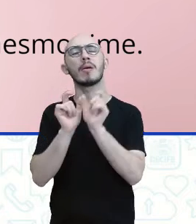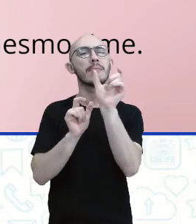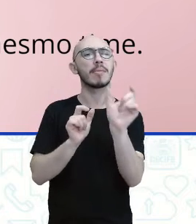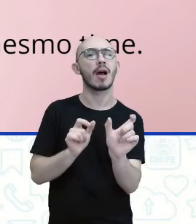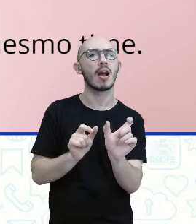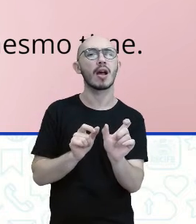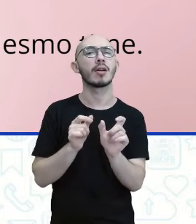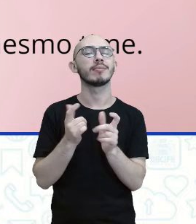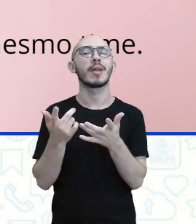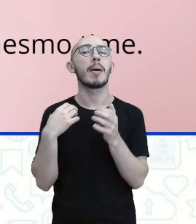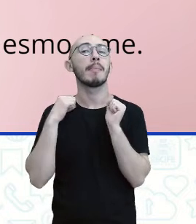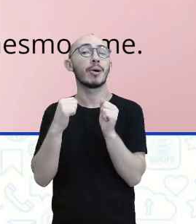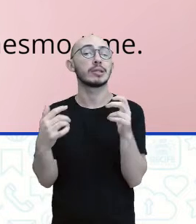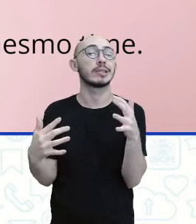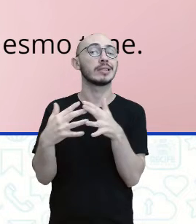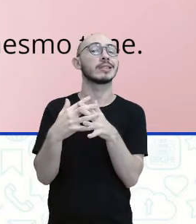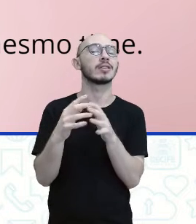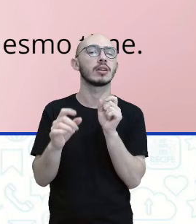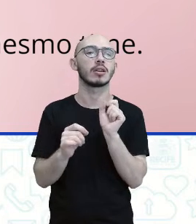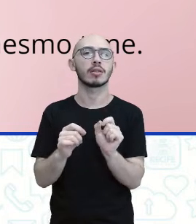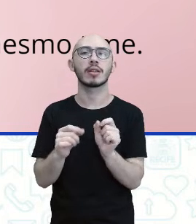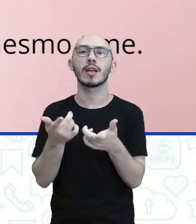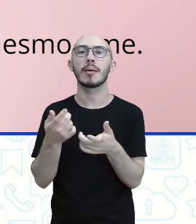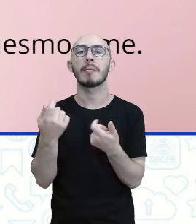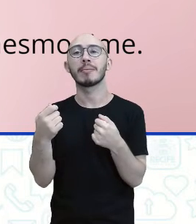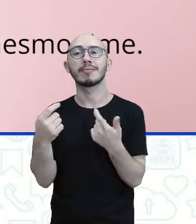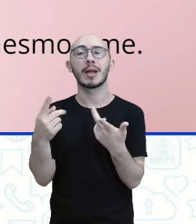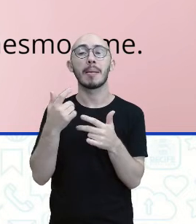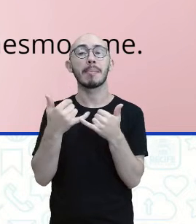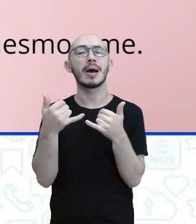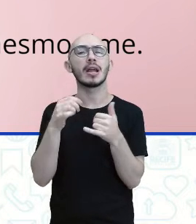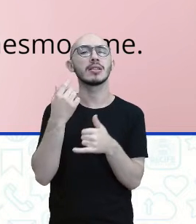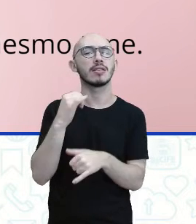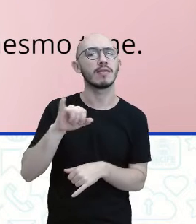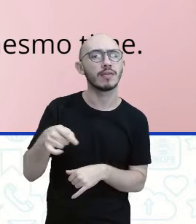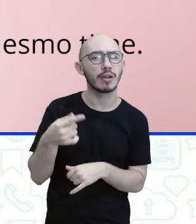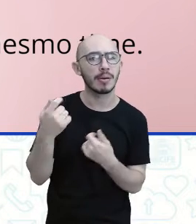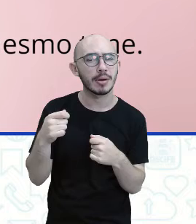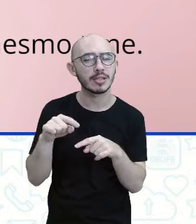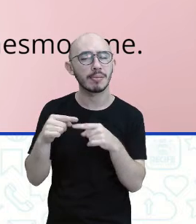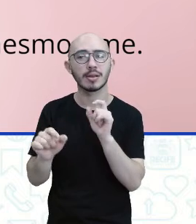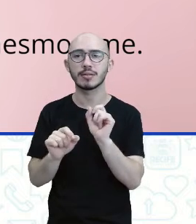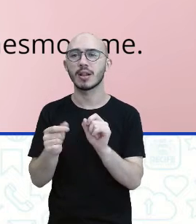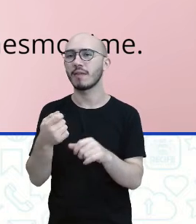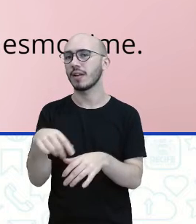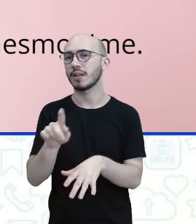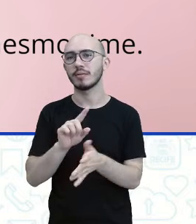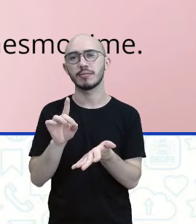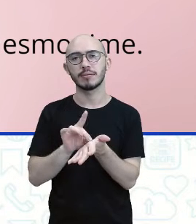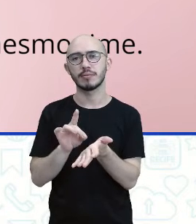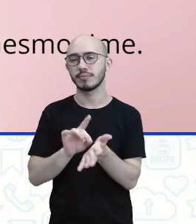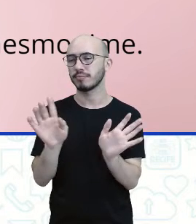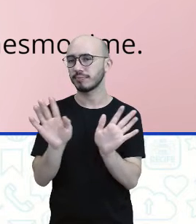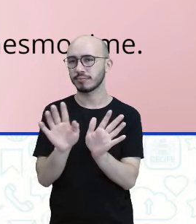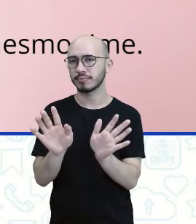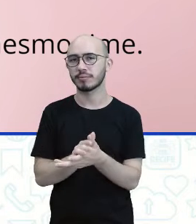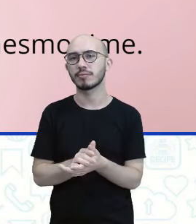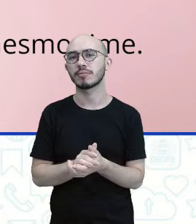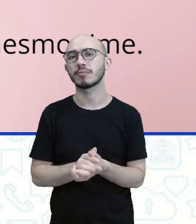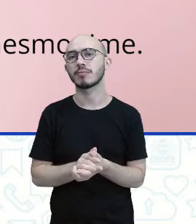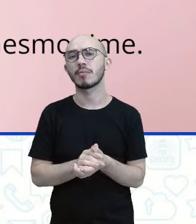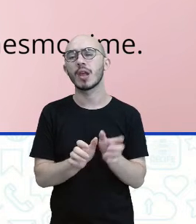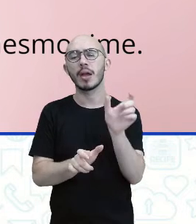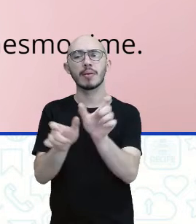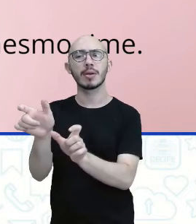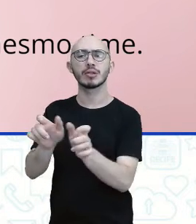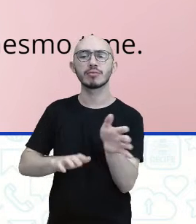possível confundir e pensar que deve empregar vírgula, mas não pode. Então, jogadores de várias nacionalidades atuaram